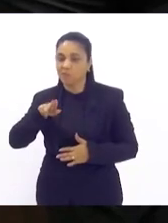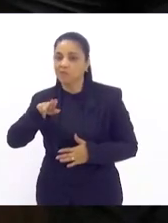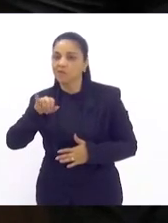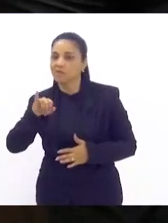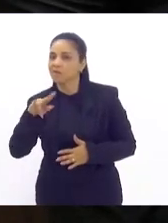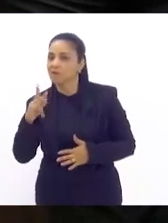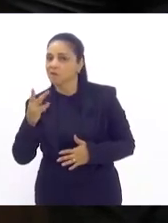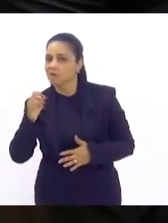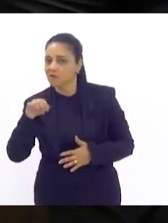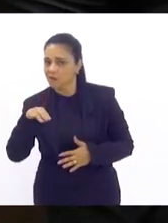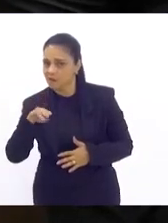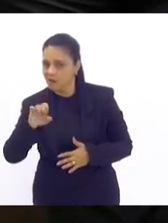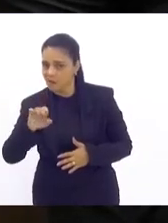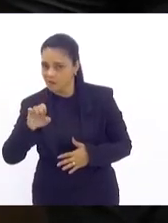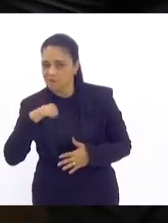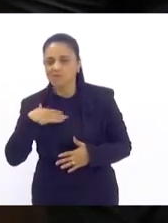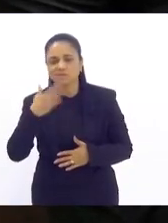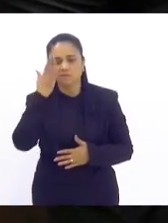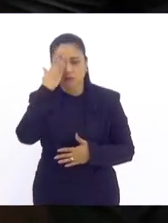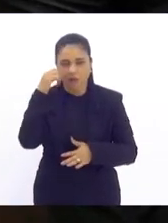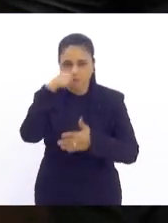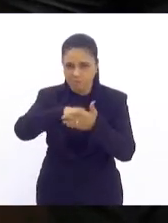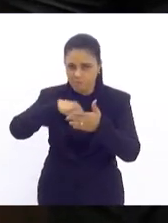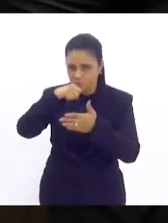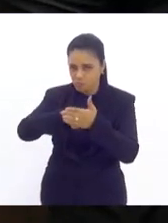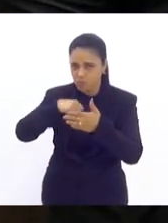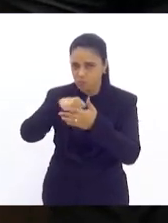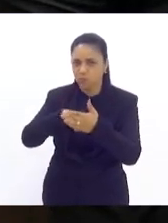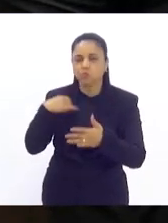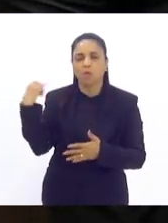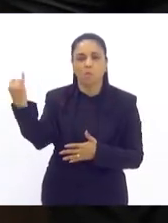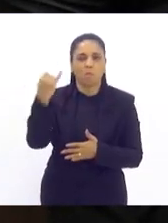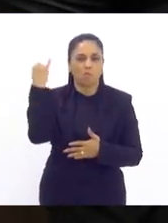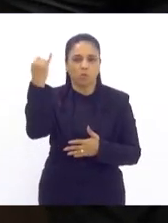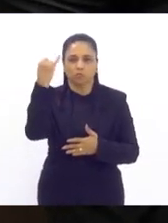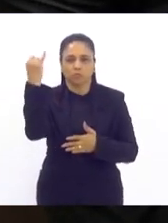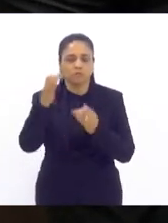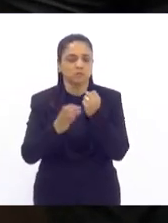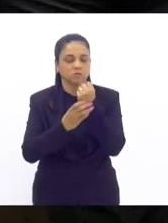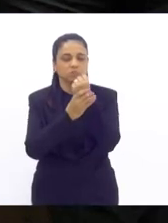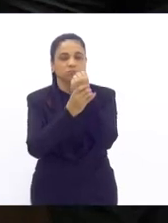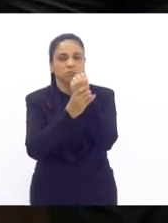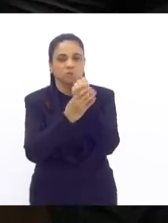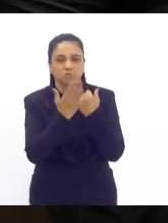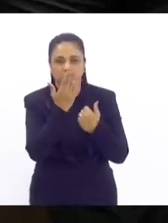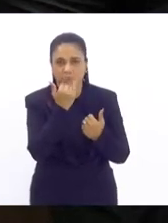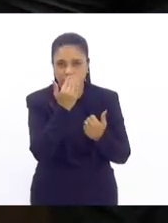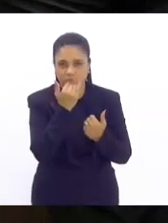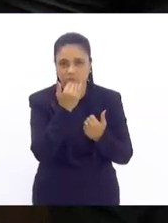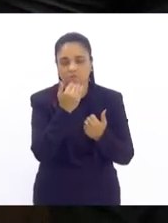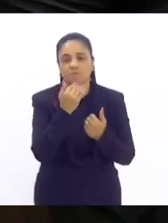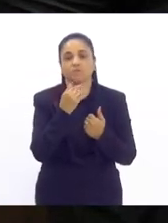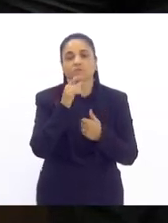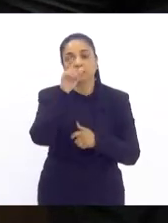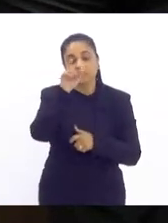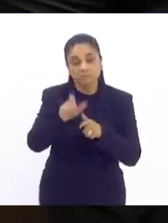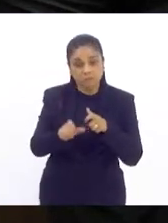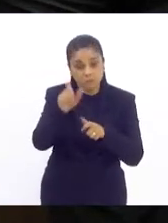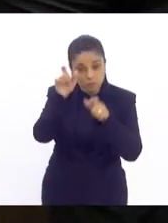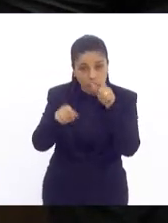conterrâneo de marcar Sabrina nossa luta e sabe da importância da segurança alimentar e das proteções que as pessoas precisam